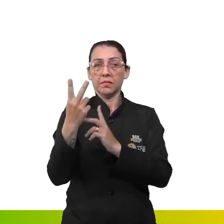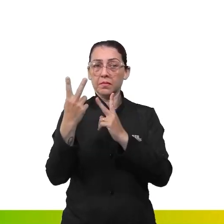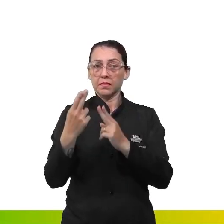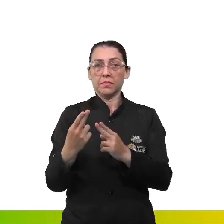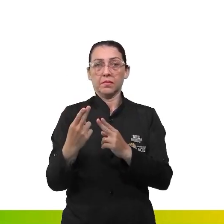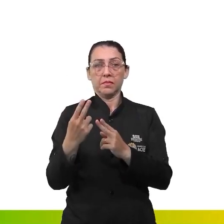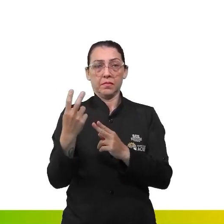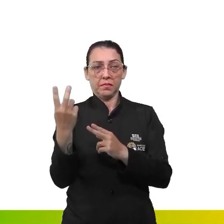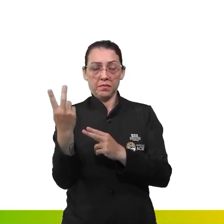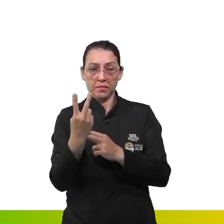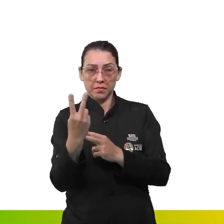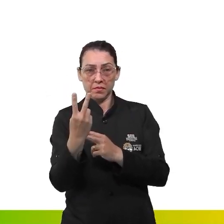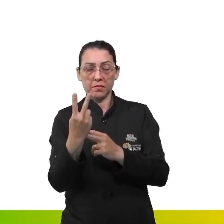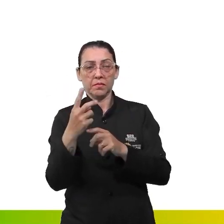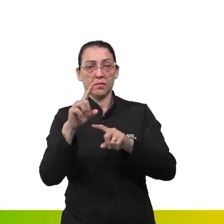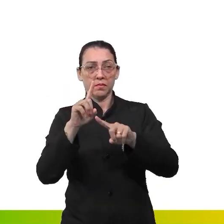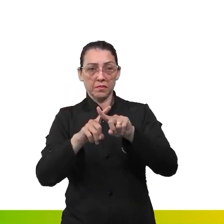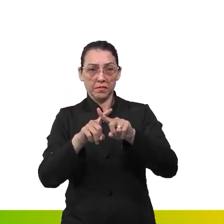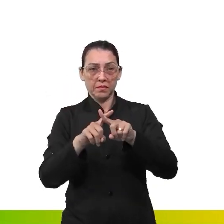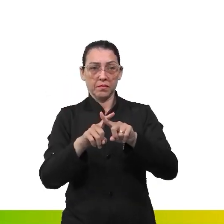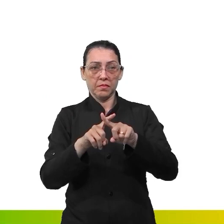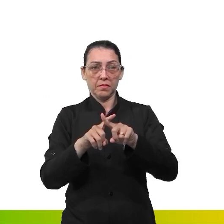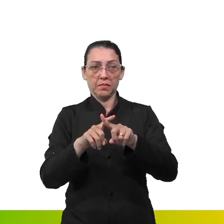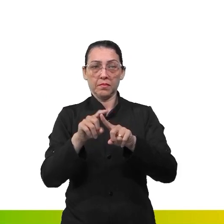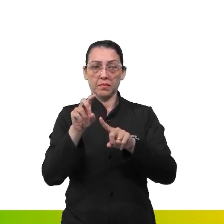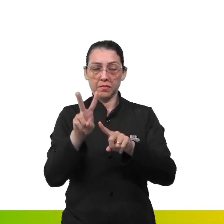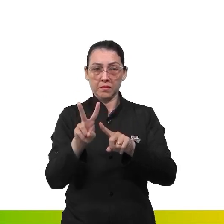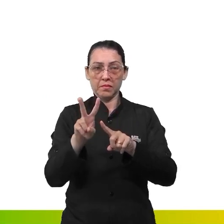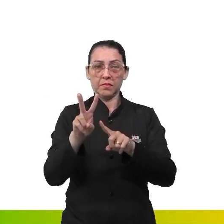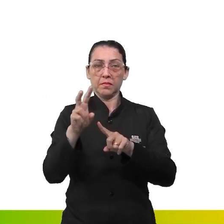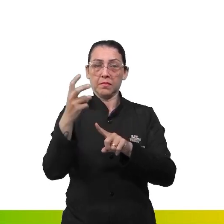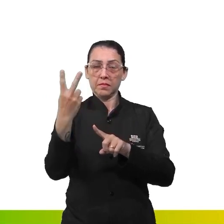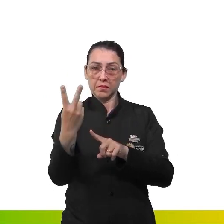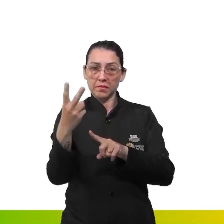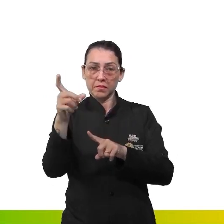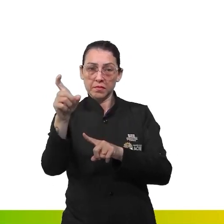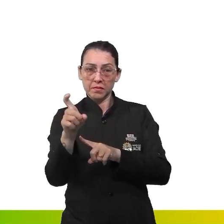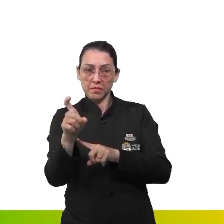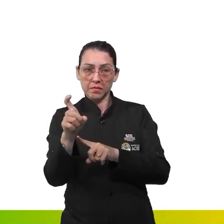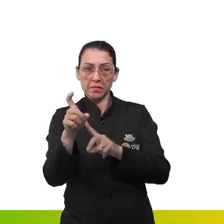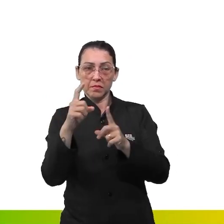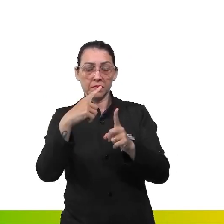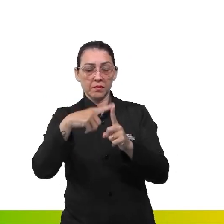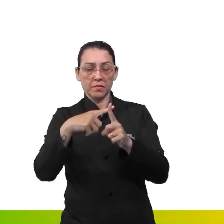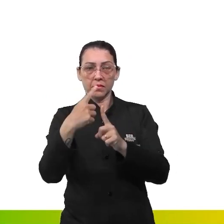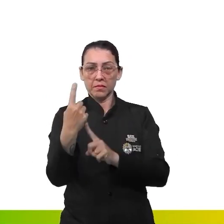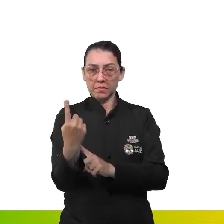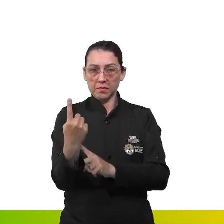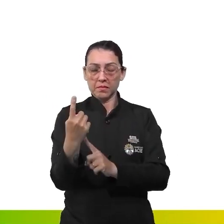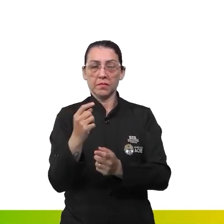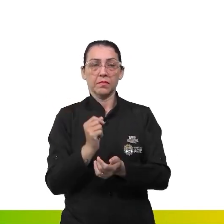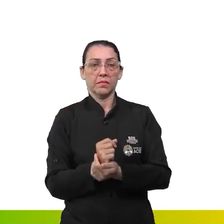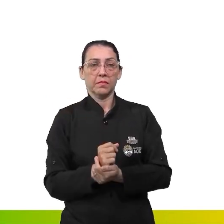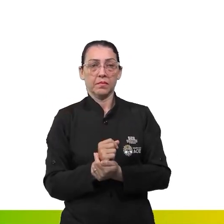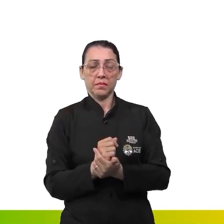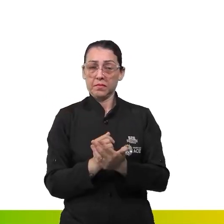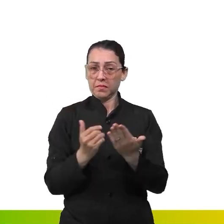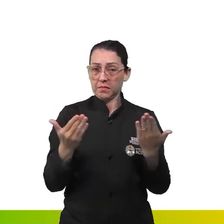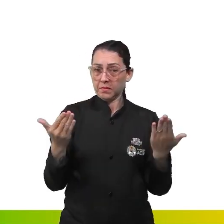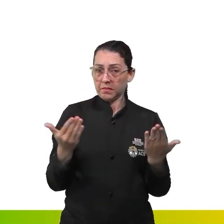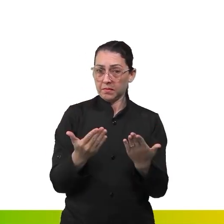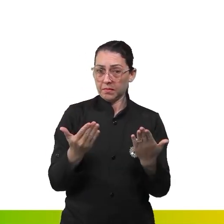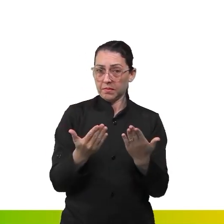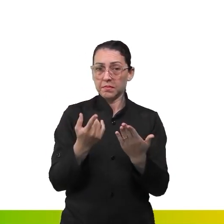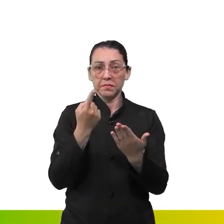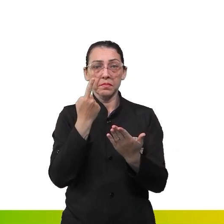a 2 vezes 2 elevado a 2x mais 1. Agora, eu vou